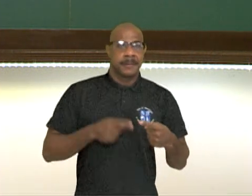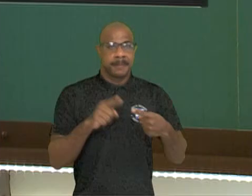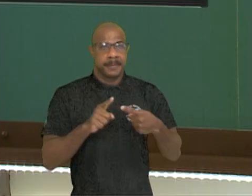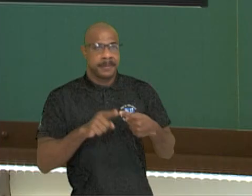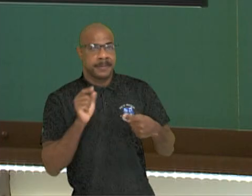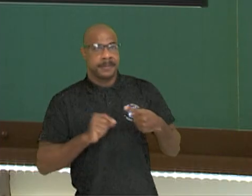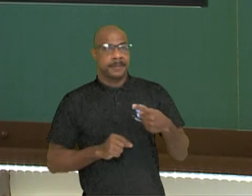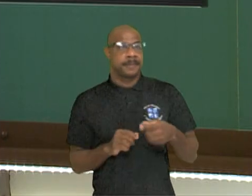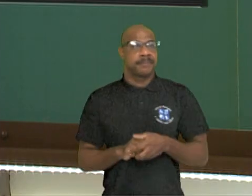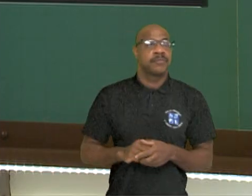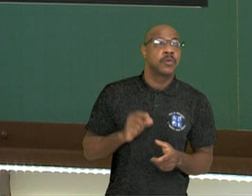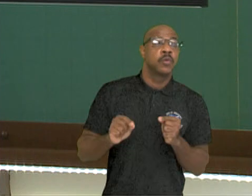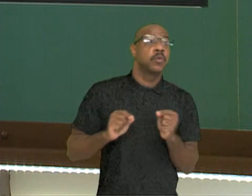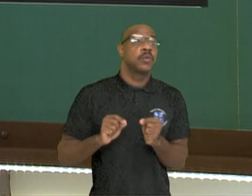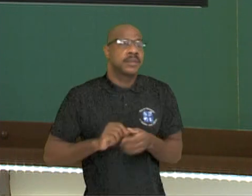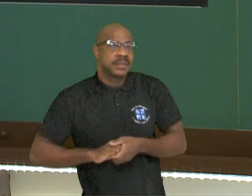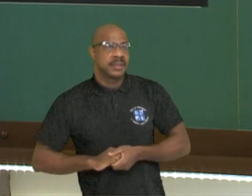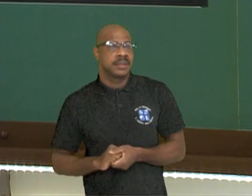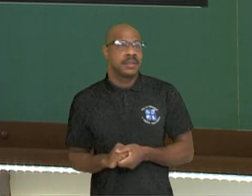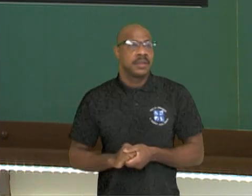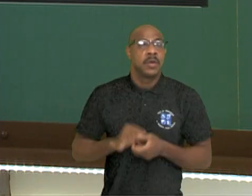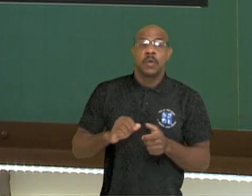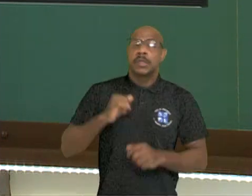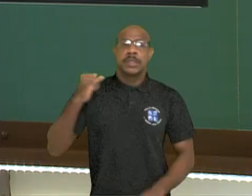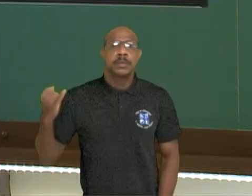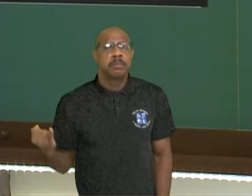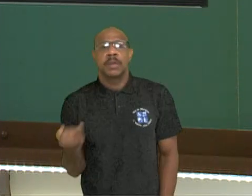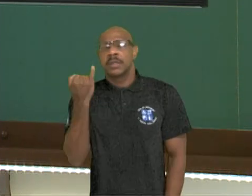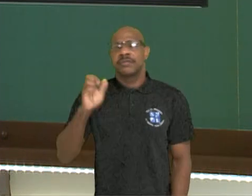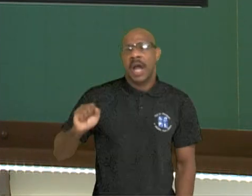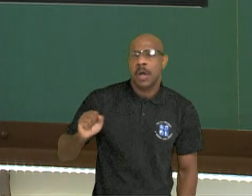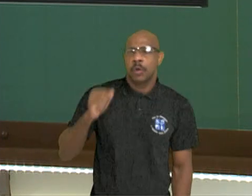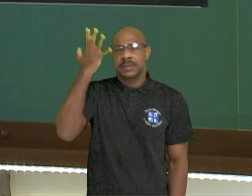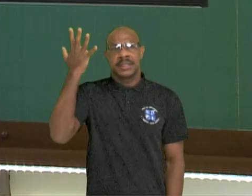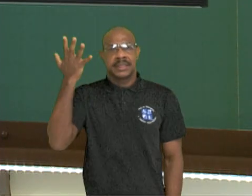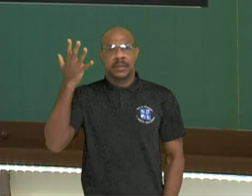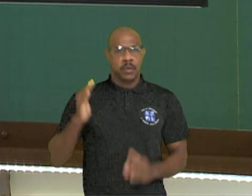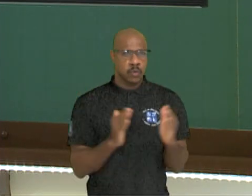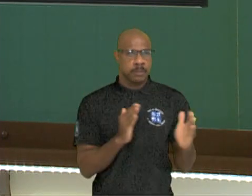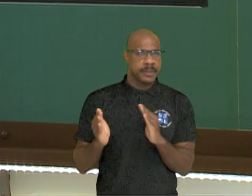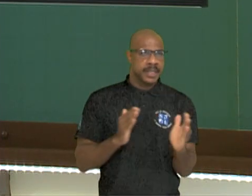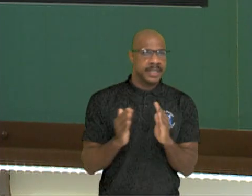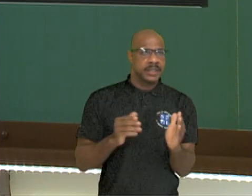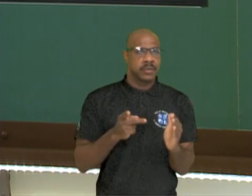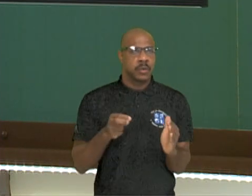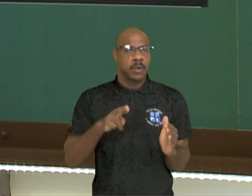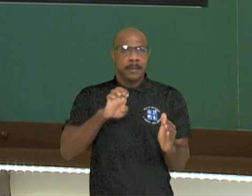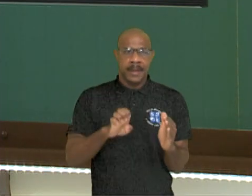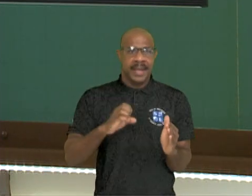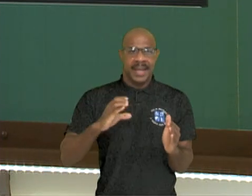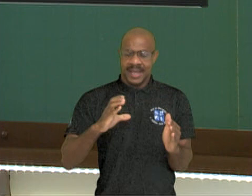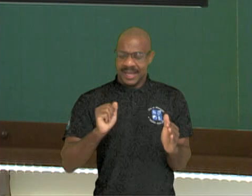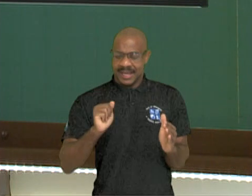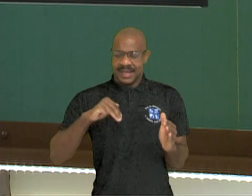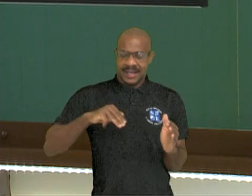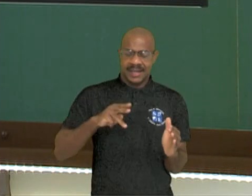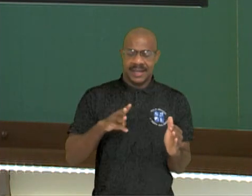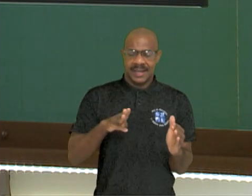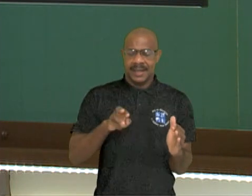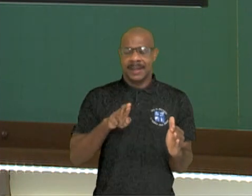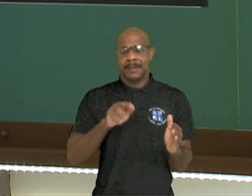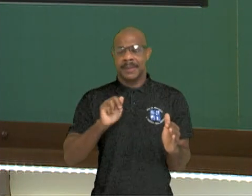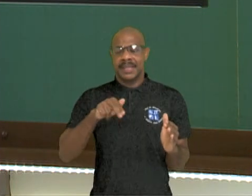delas: que fator importante aconteceu no período pré-cambriano, naquele período que não tinha vida ainda